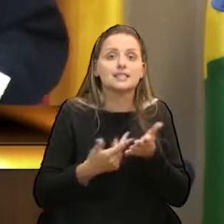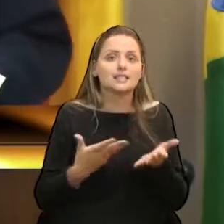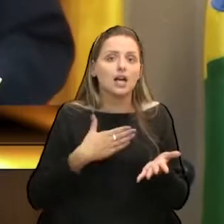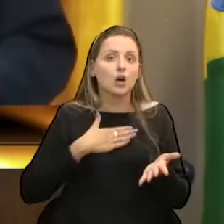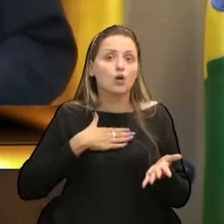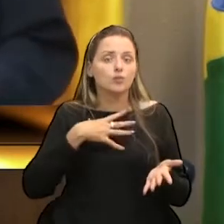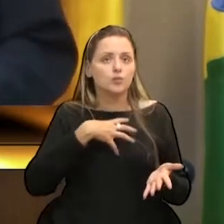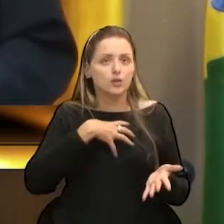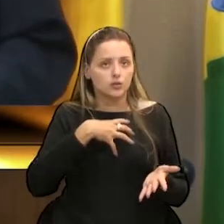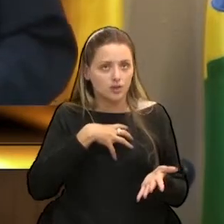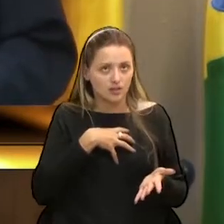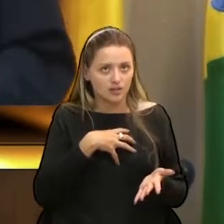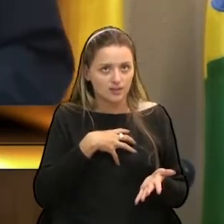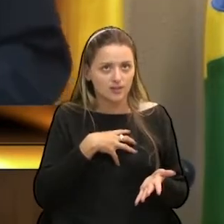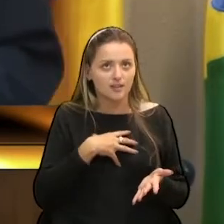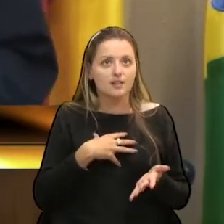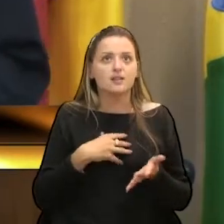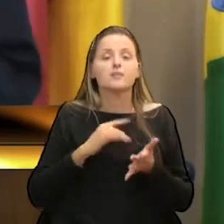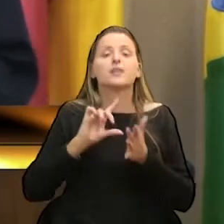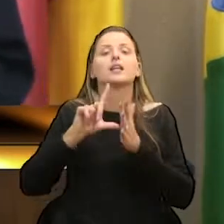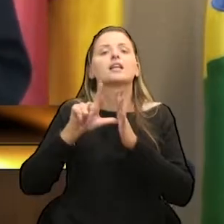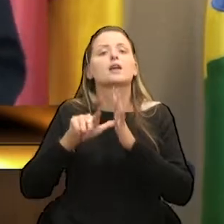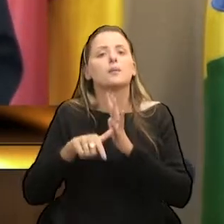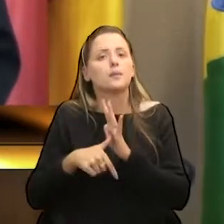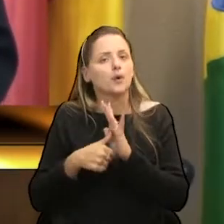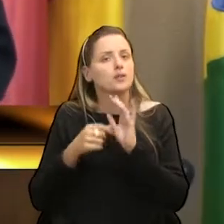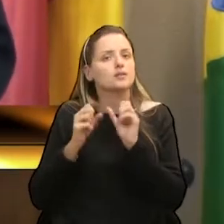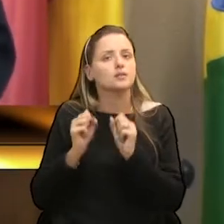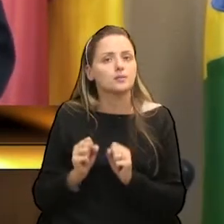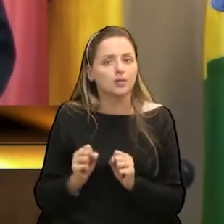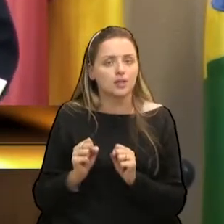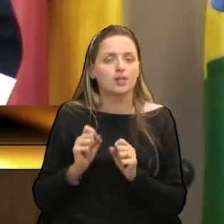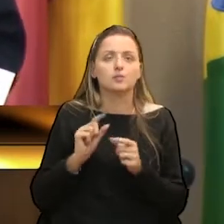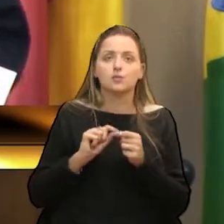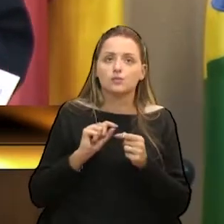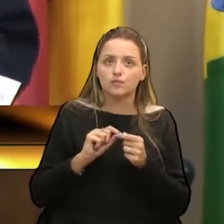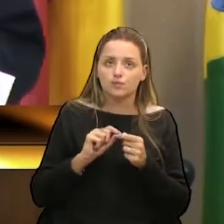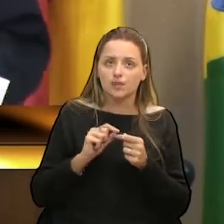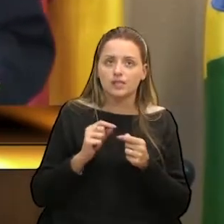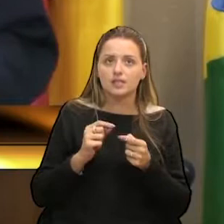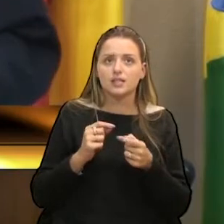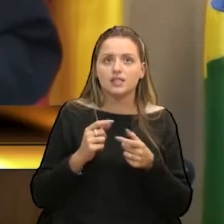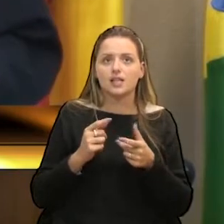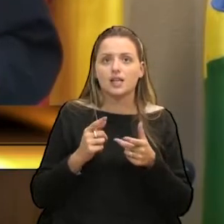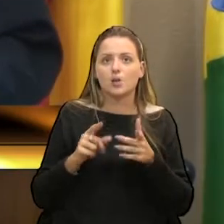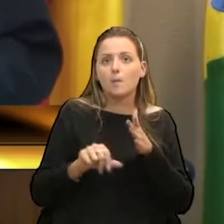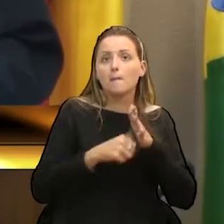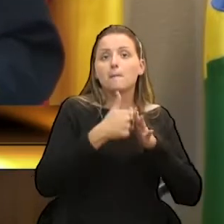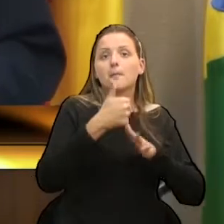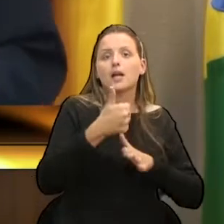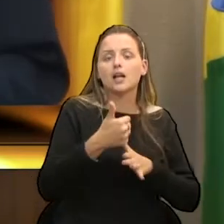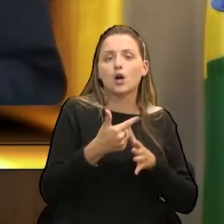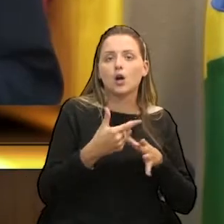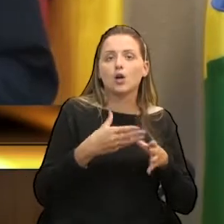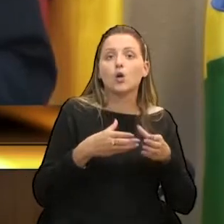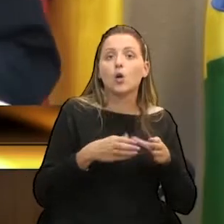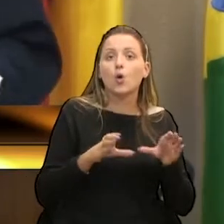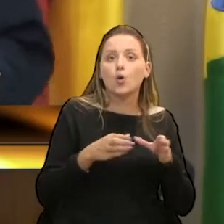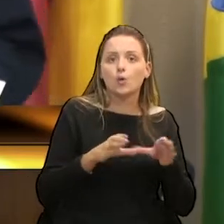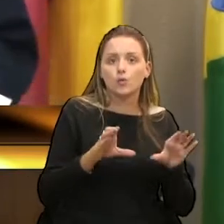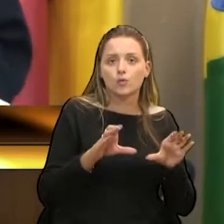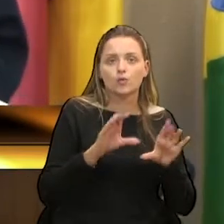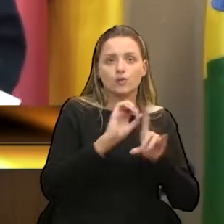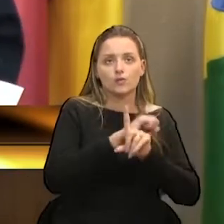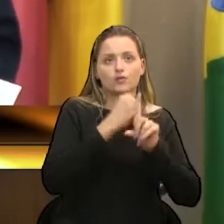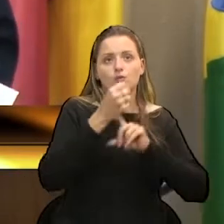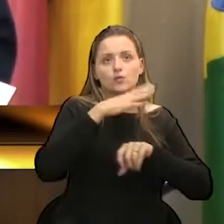E a partir disso, podemos atuar com segurança na nossa sociedade. Nós espíritas